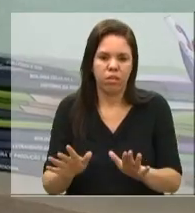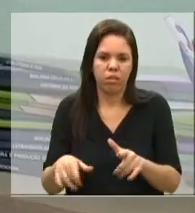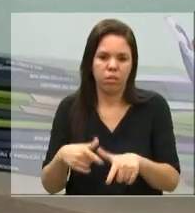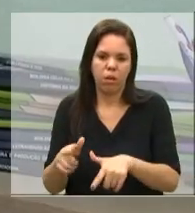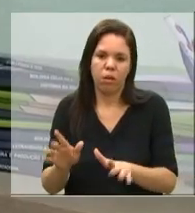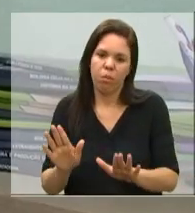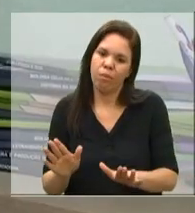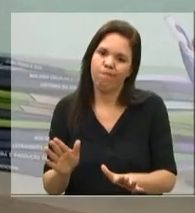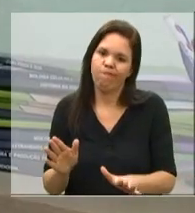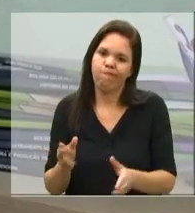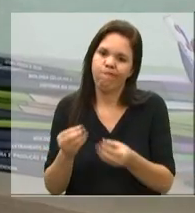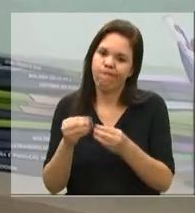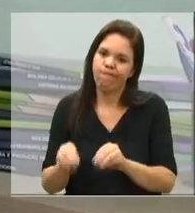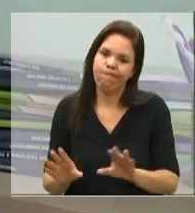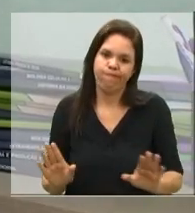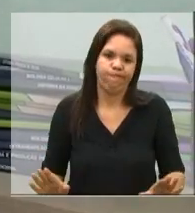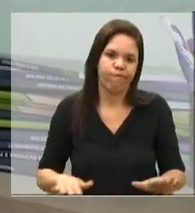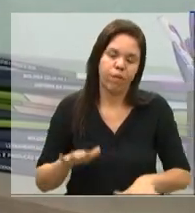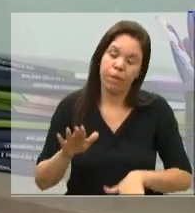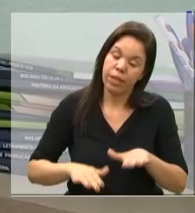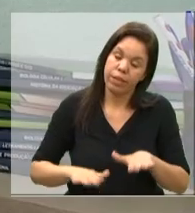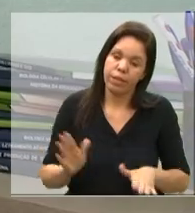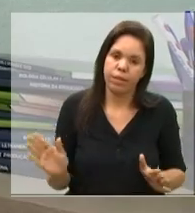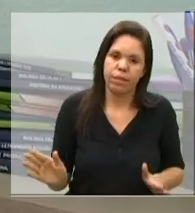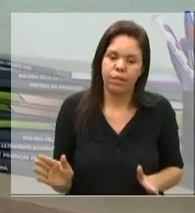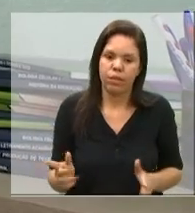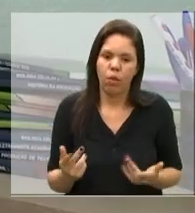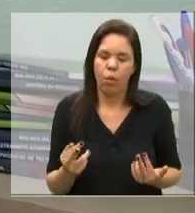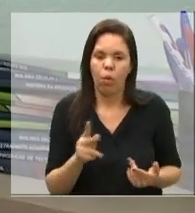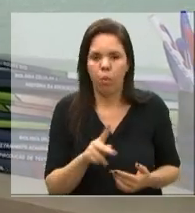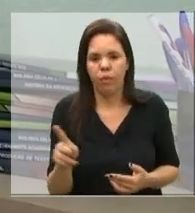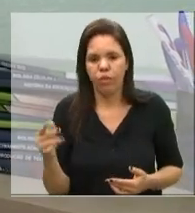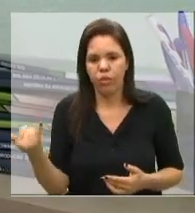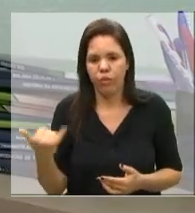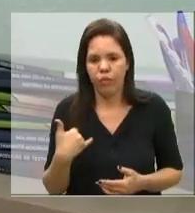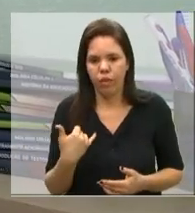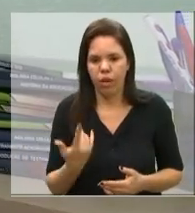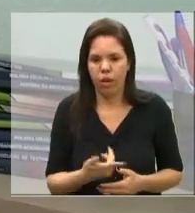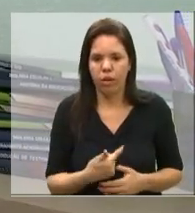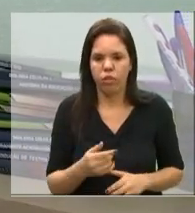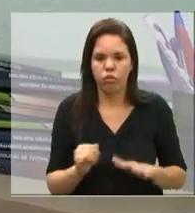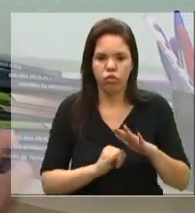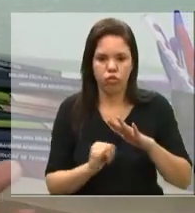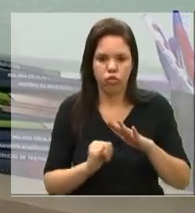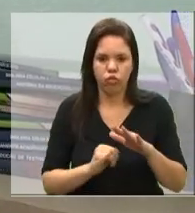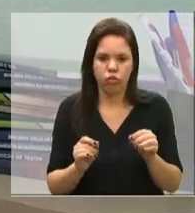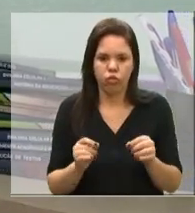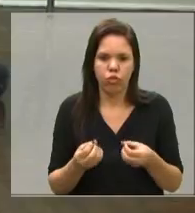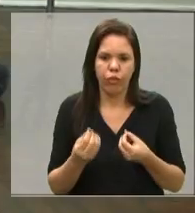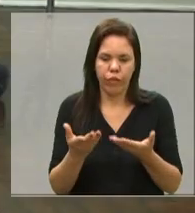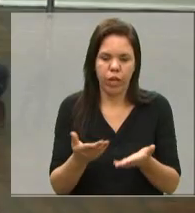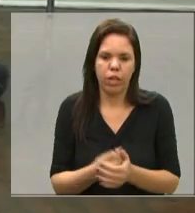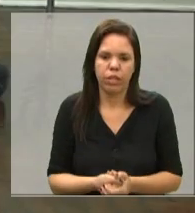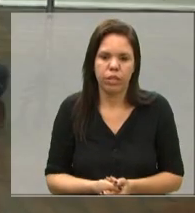pode ficar comprometido. Então, é como o professor comentou, as instituições